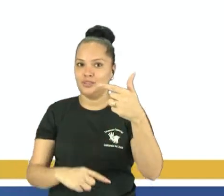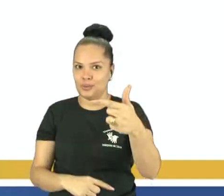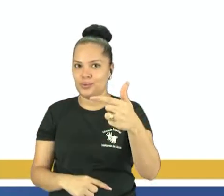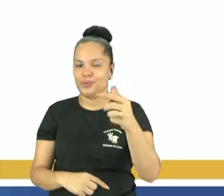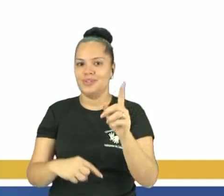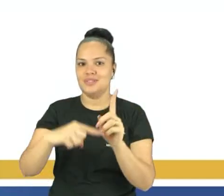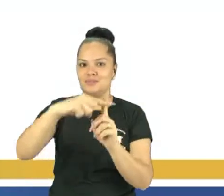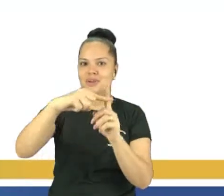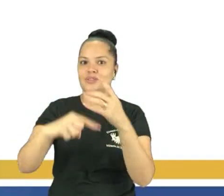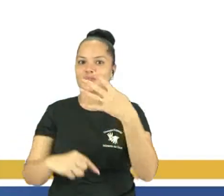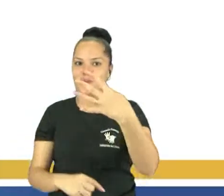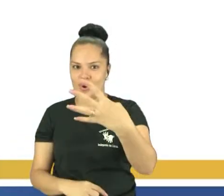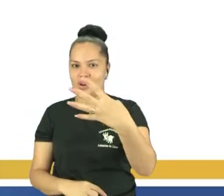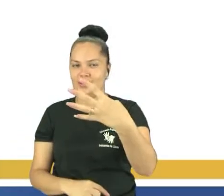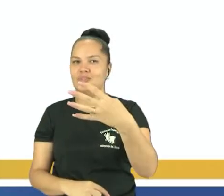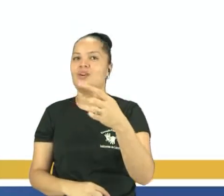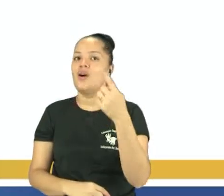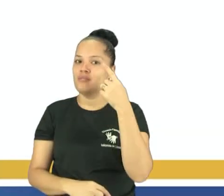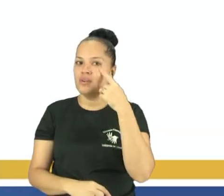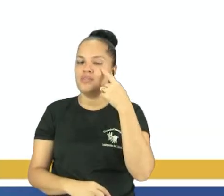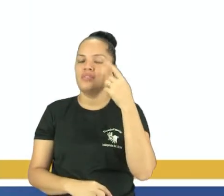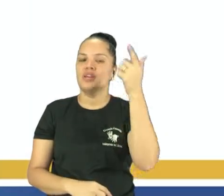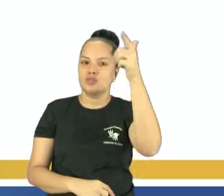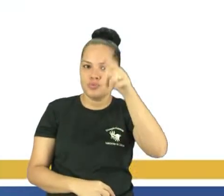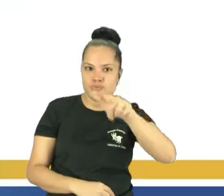a 12, né? E a gente vai repetir aí a